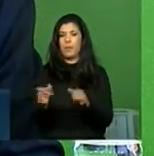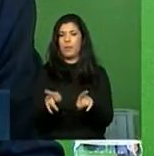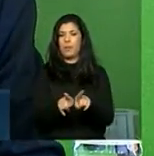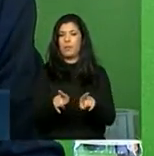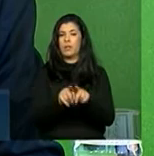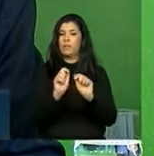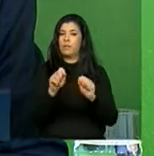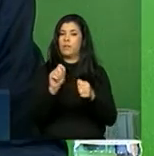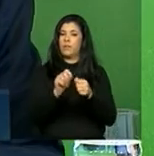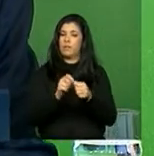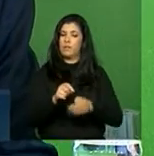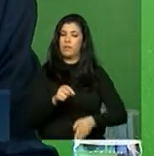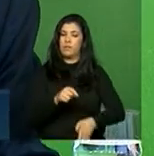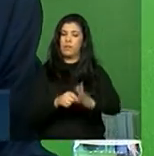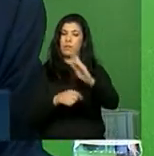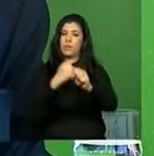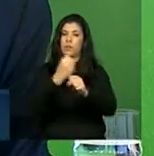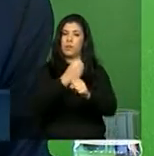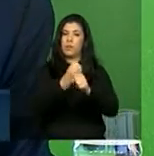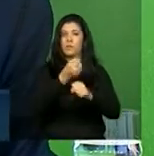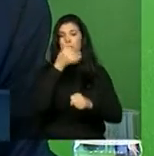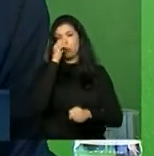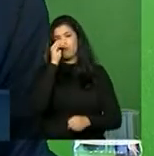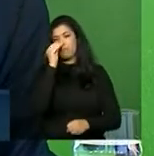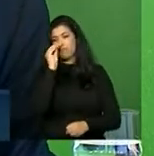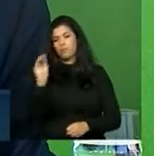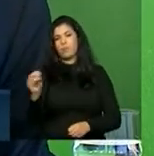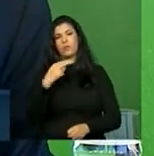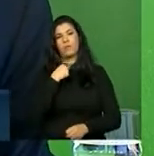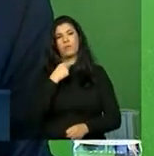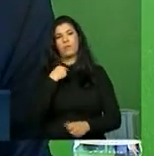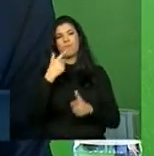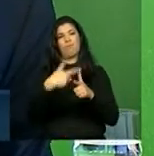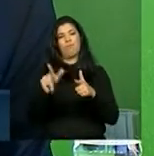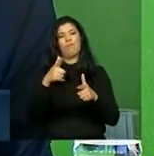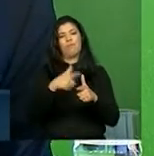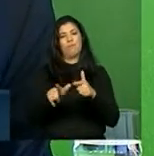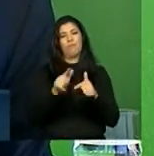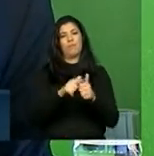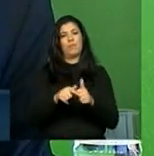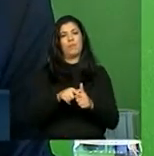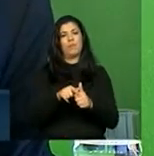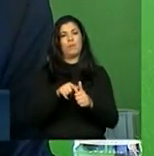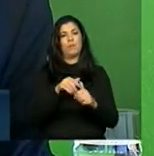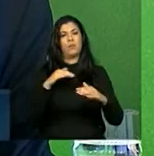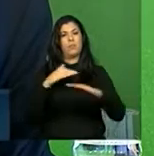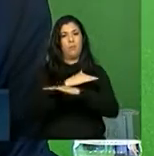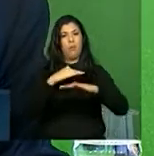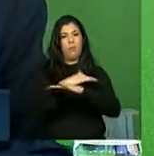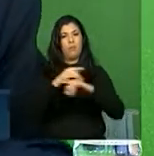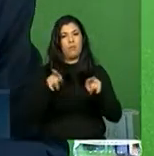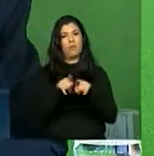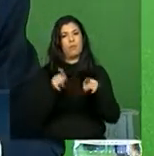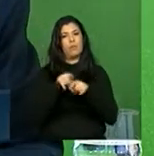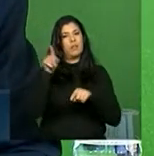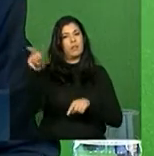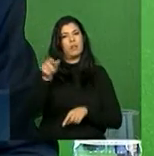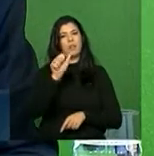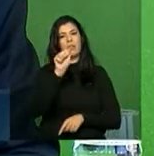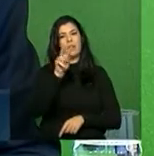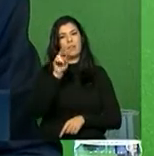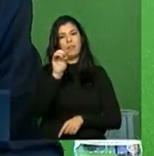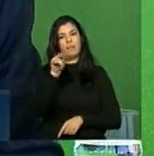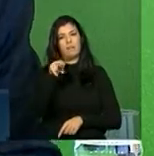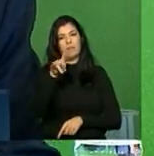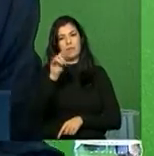precisamos fazer a obra sem prejudicar o trânsito uma das grandes Avenidas o teste tomar tempo